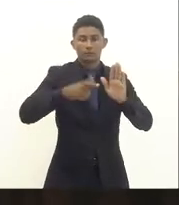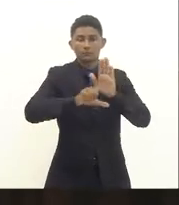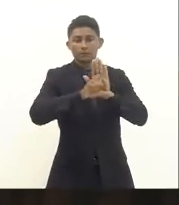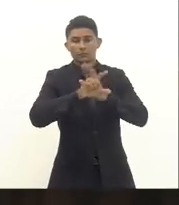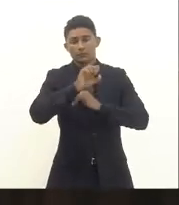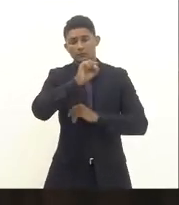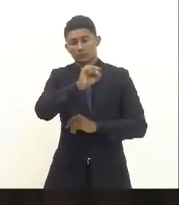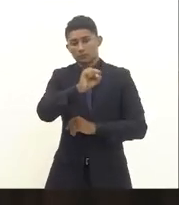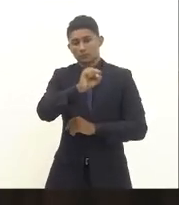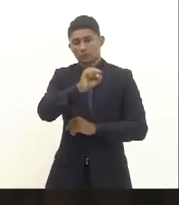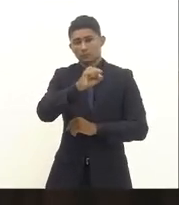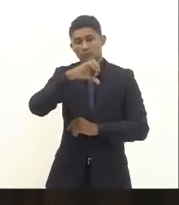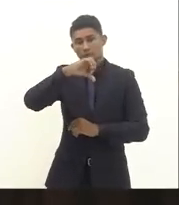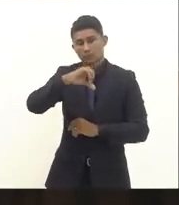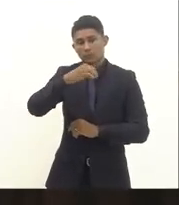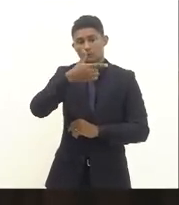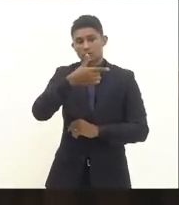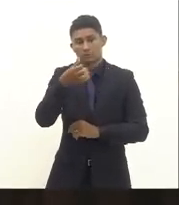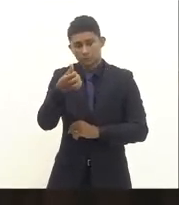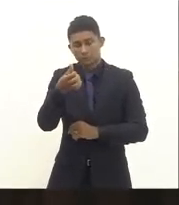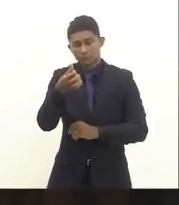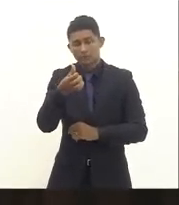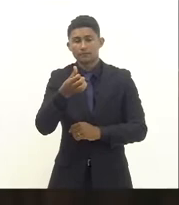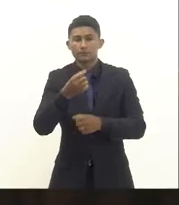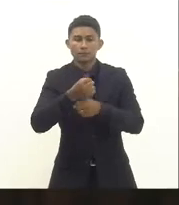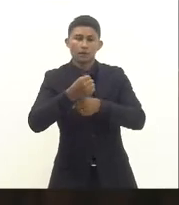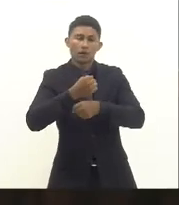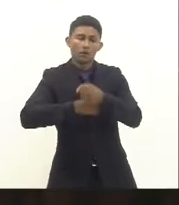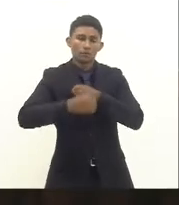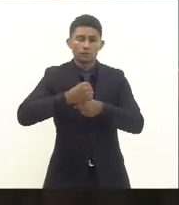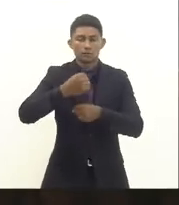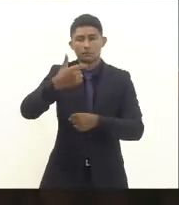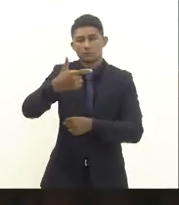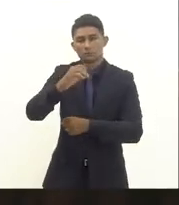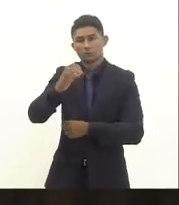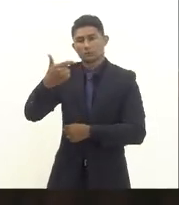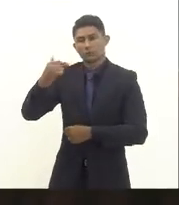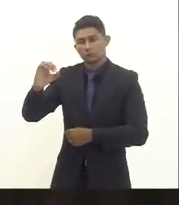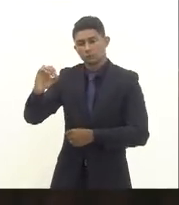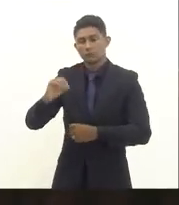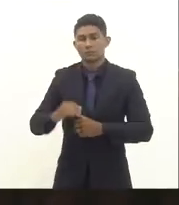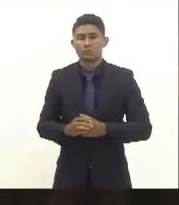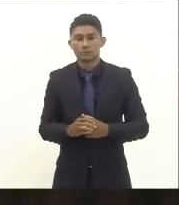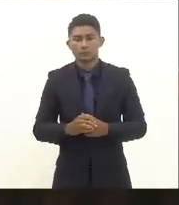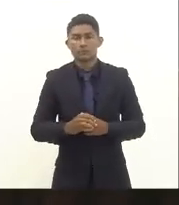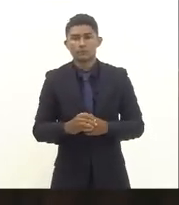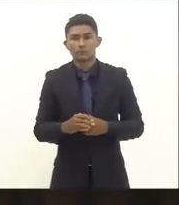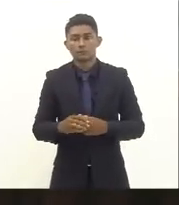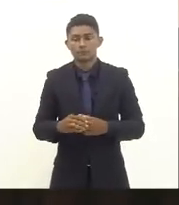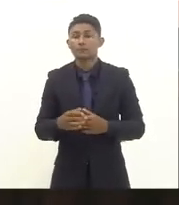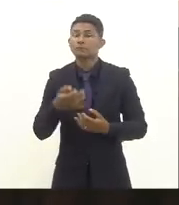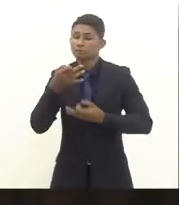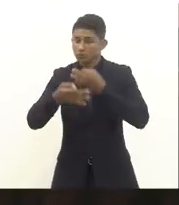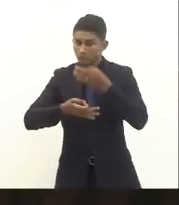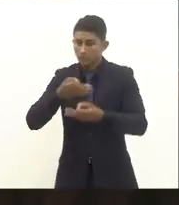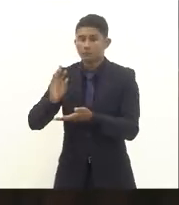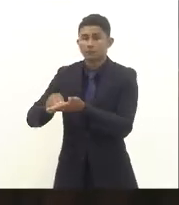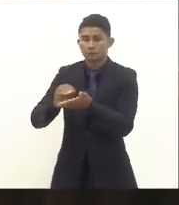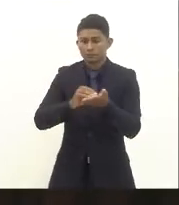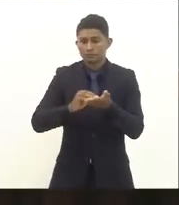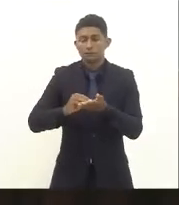lei 8.987 de 26 de 2020 um pequeno de pareceres das comissões